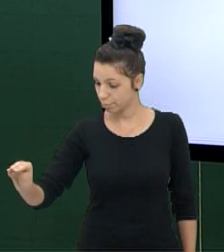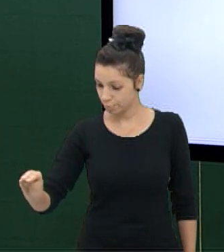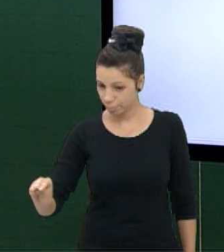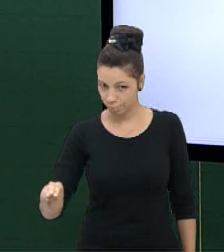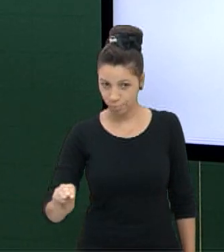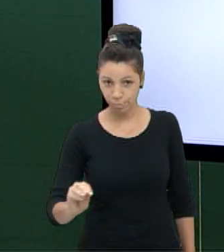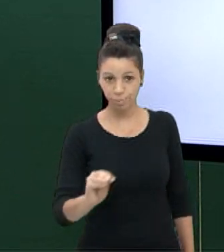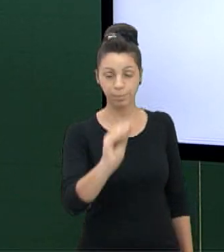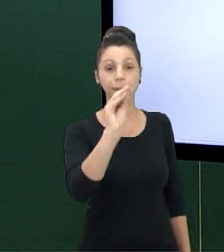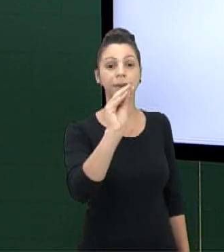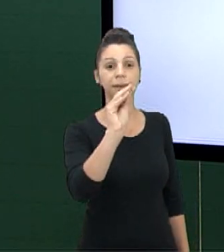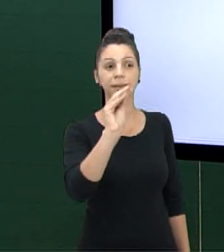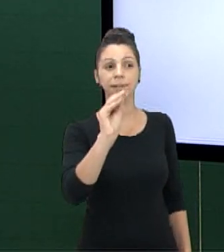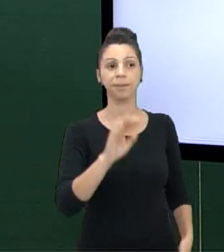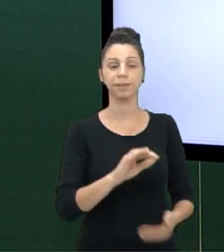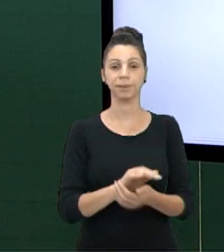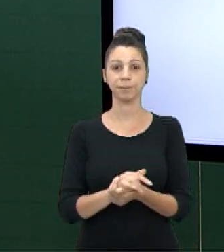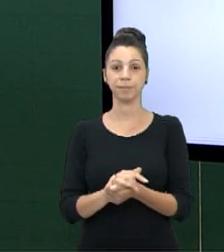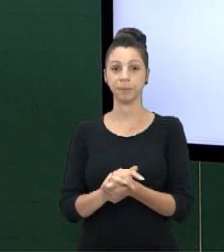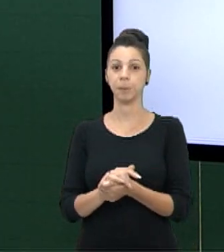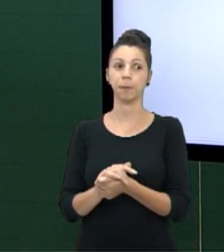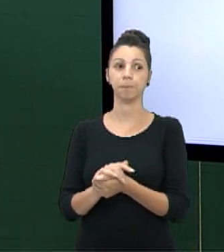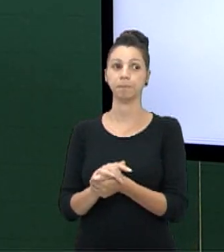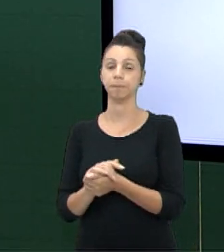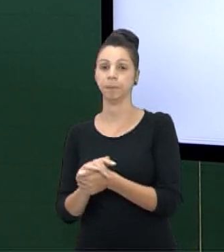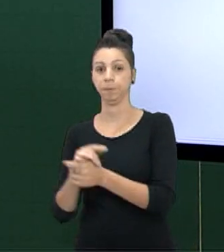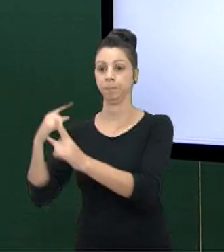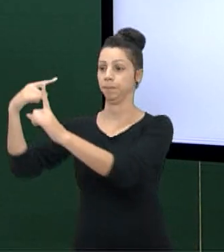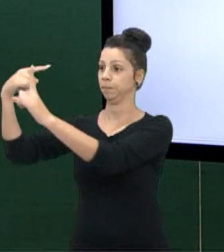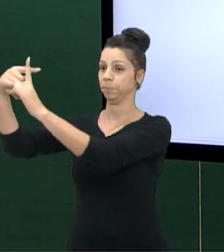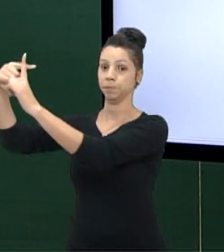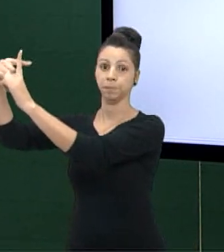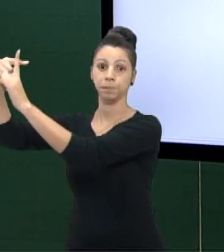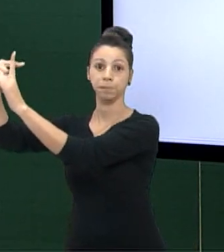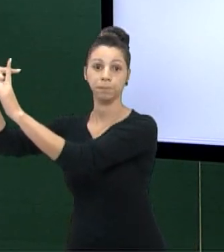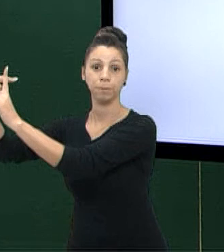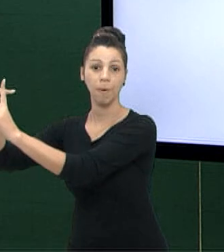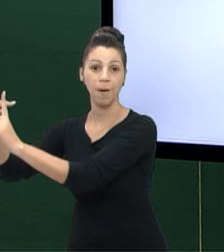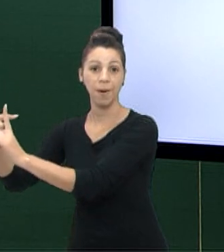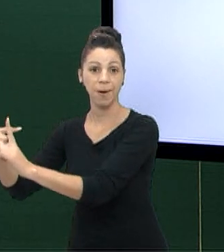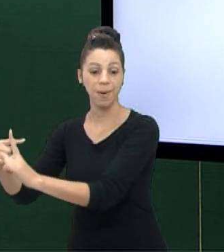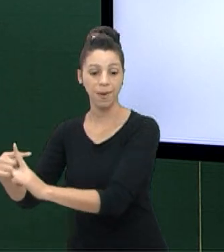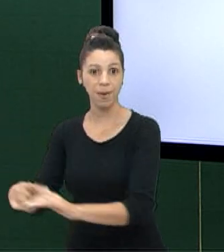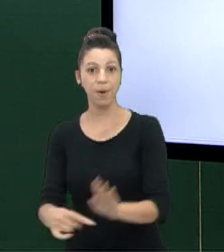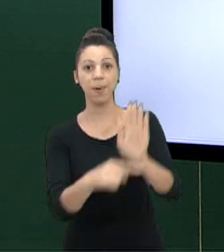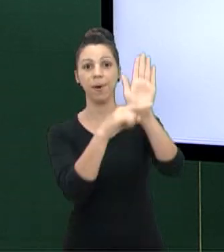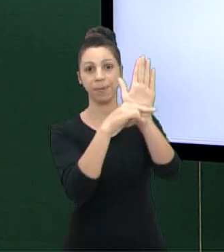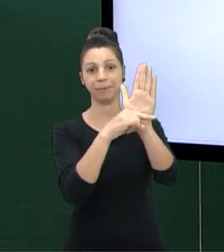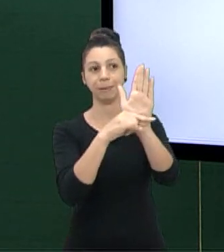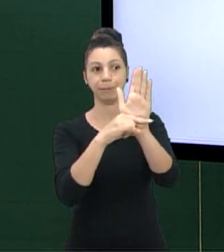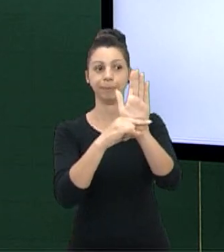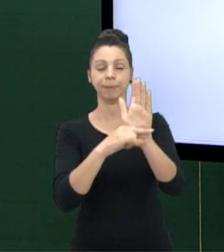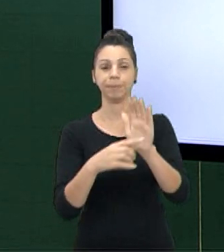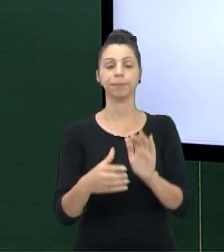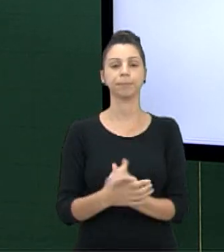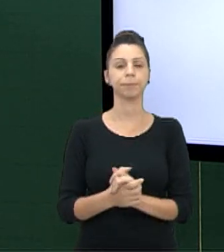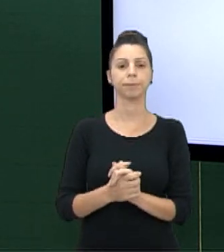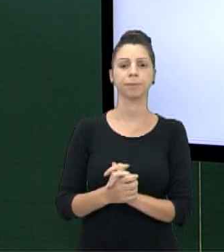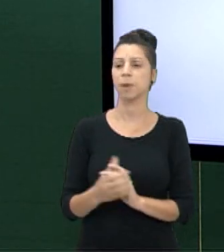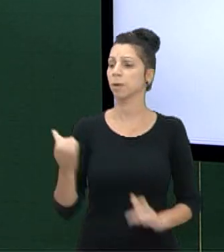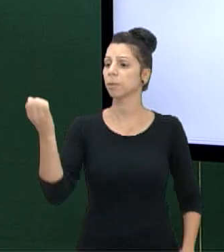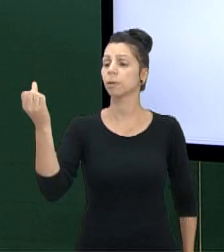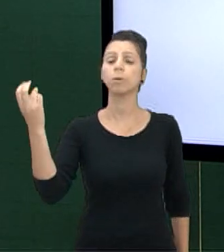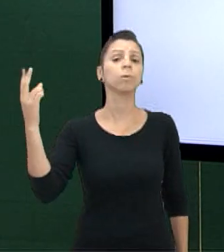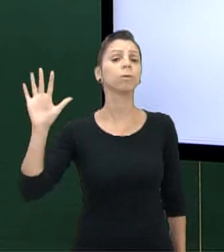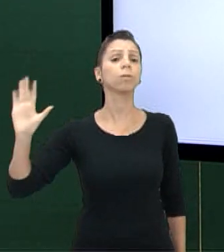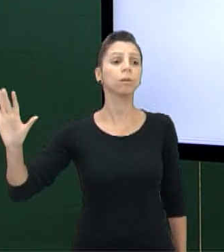para o primeiro membro e troca o sinal. Menos x igual, quem já estava lá? É o